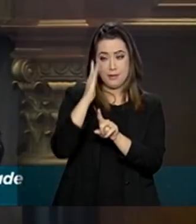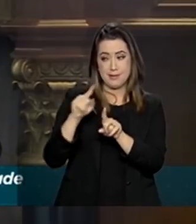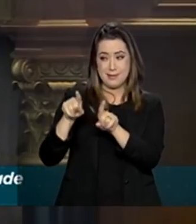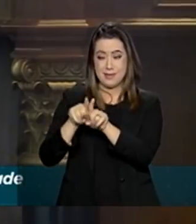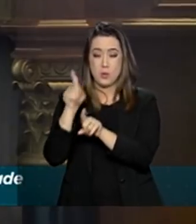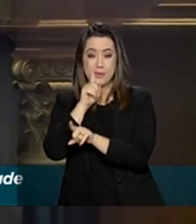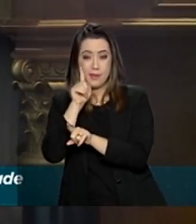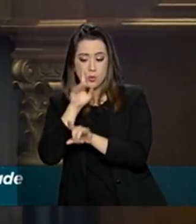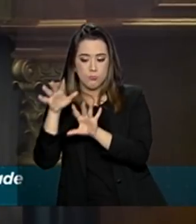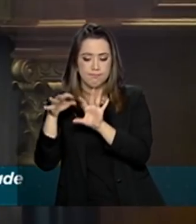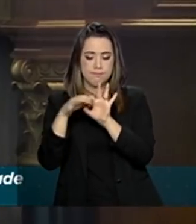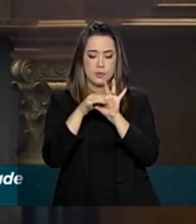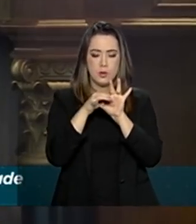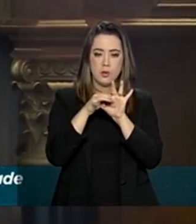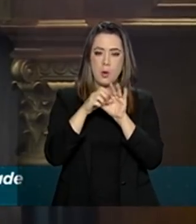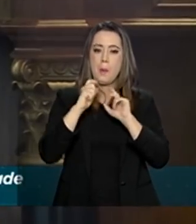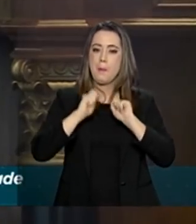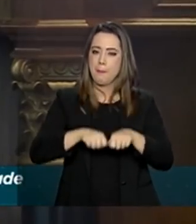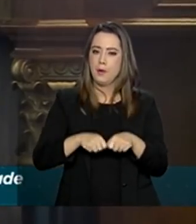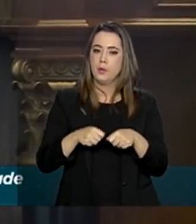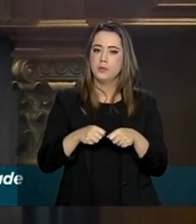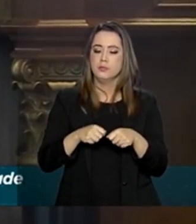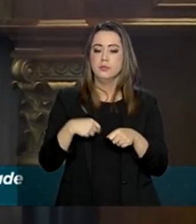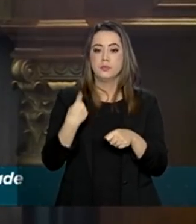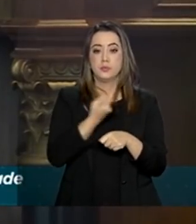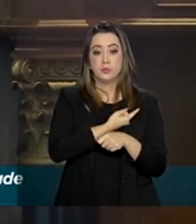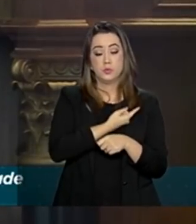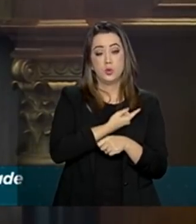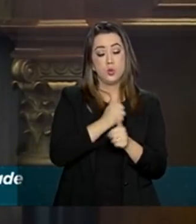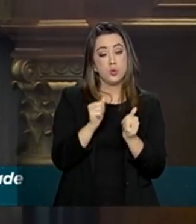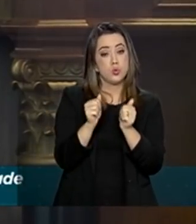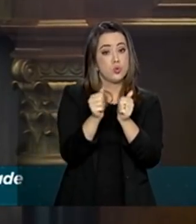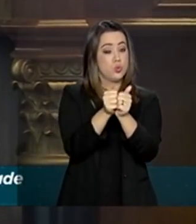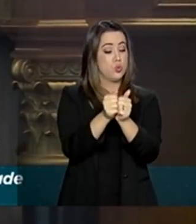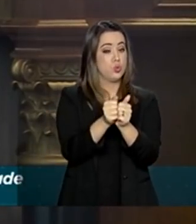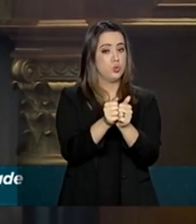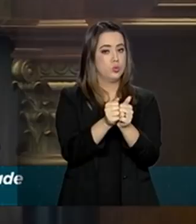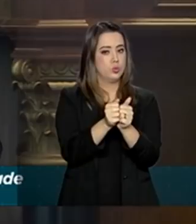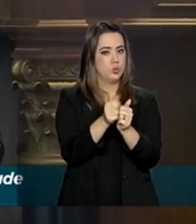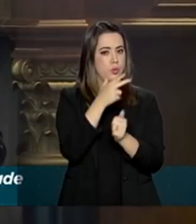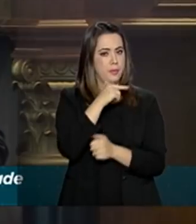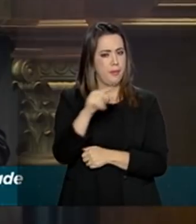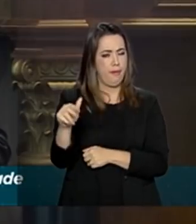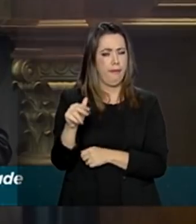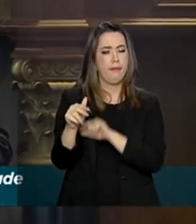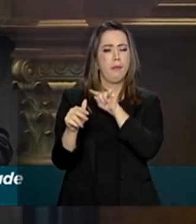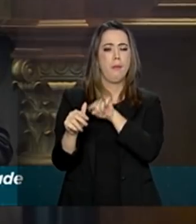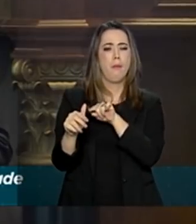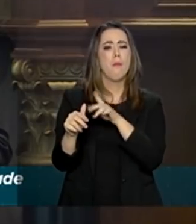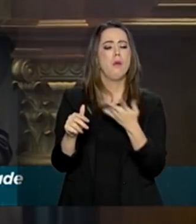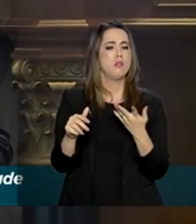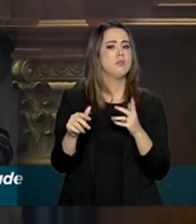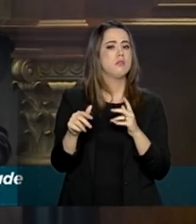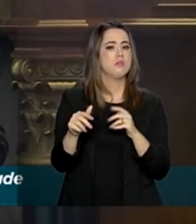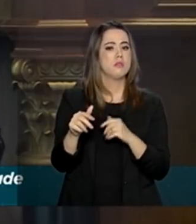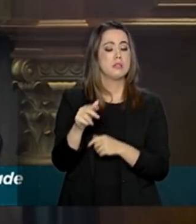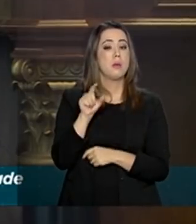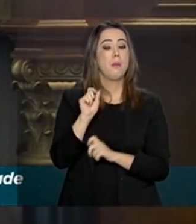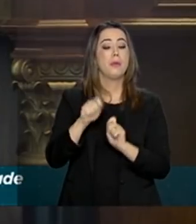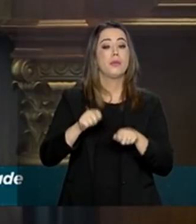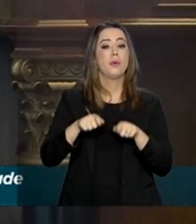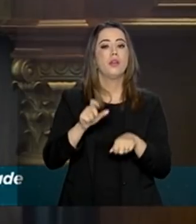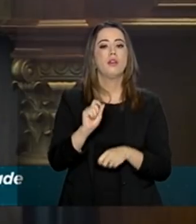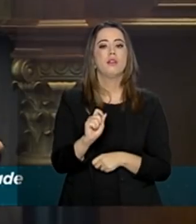levar a irmanados, fazermos comércio, assinarmos, quem